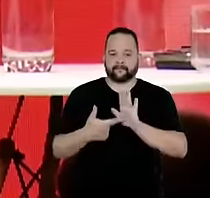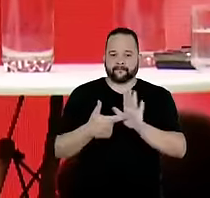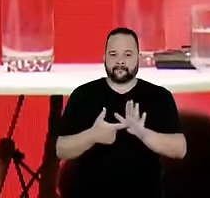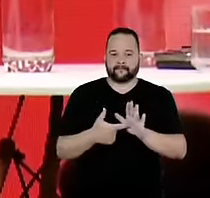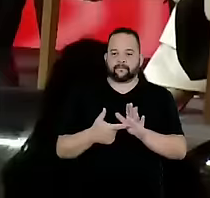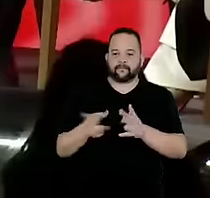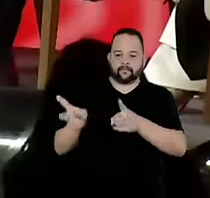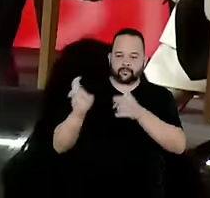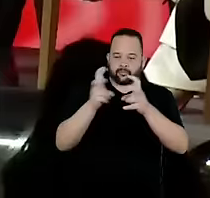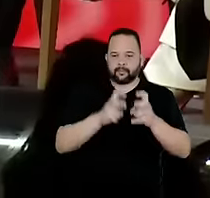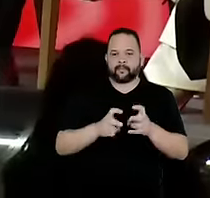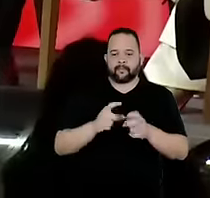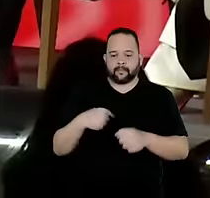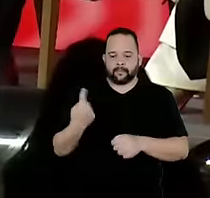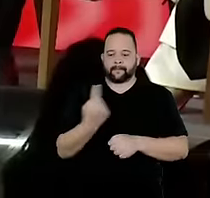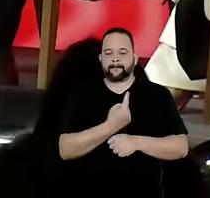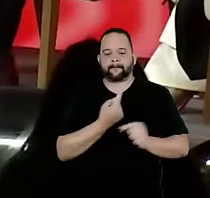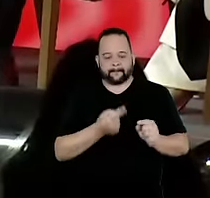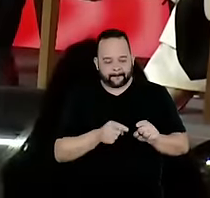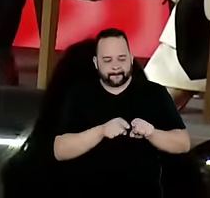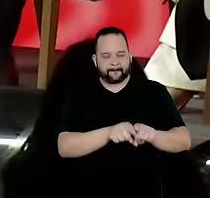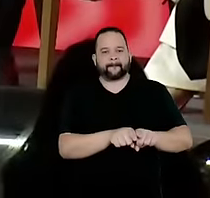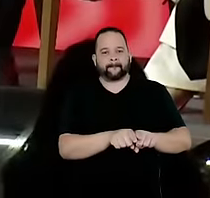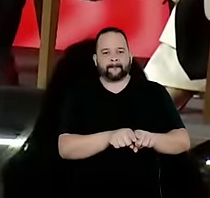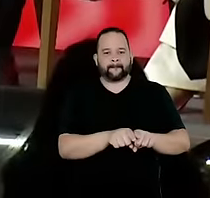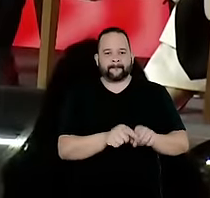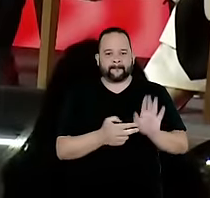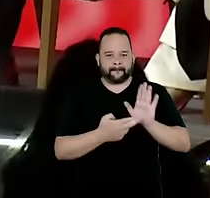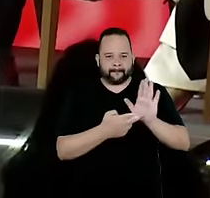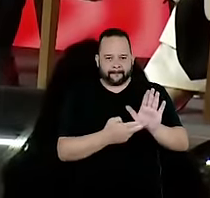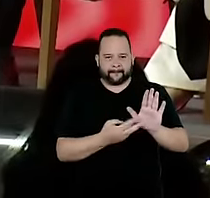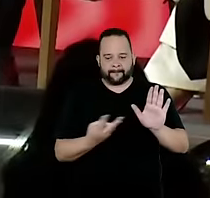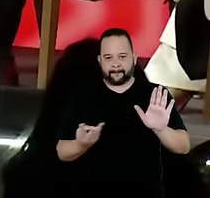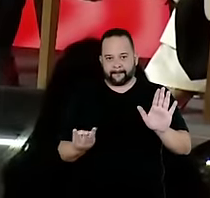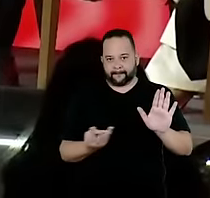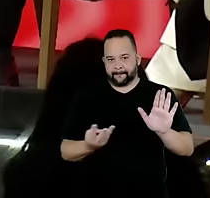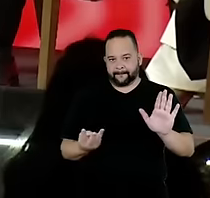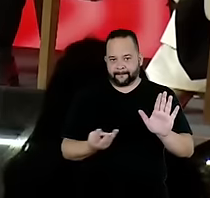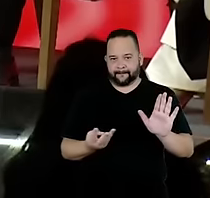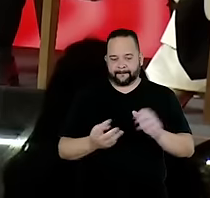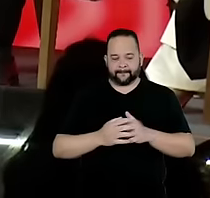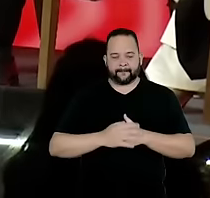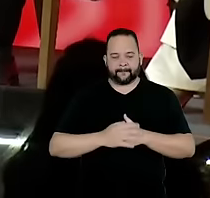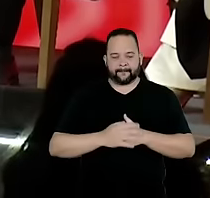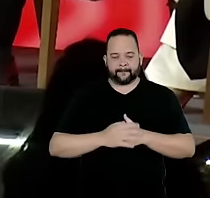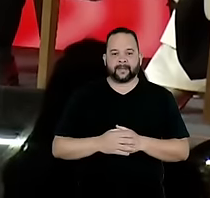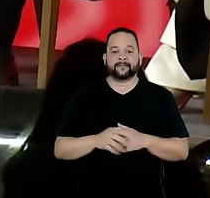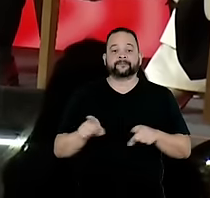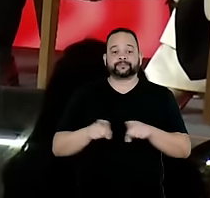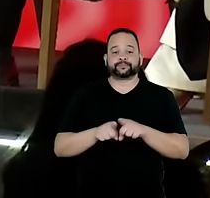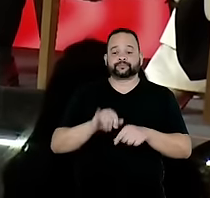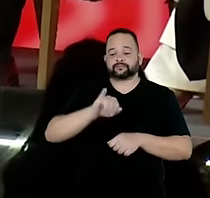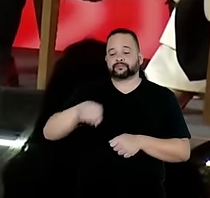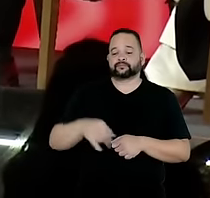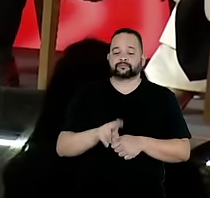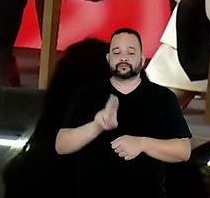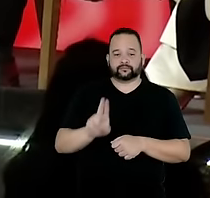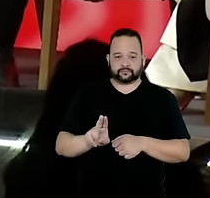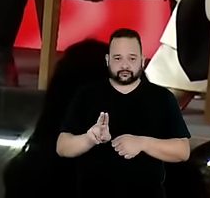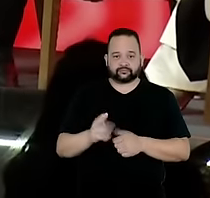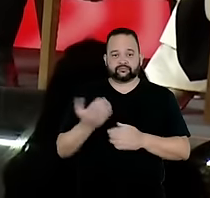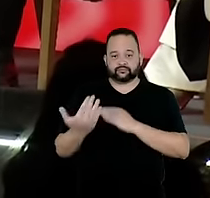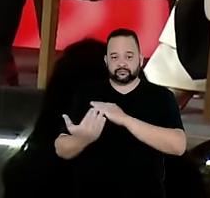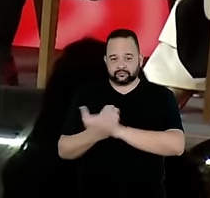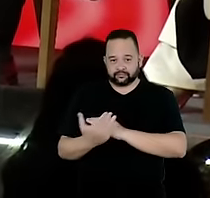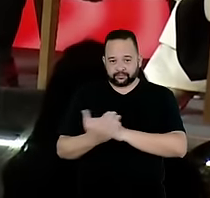Raduan e pelo Salomão genoa e Norte investimentos e a Ju vai me ajudar a capitanear aqui então antes de entrar em